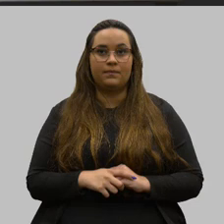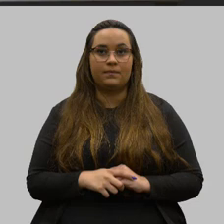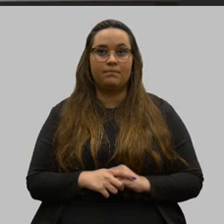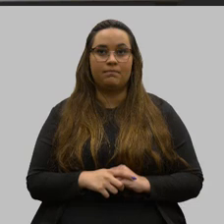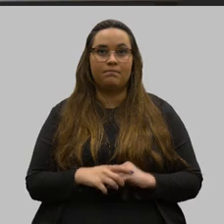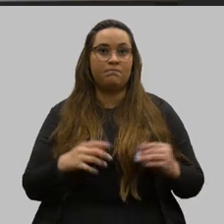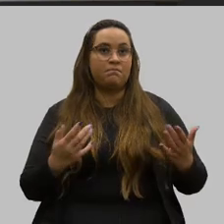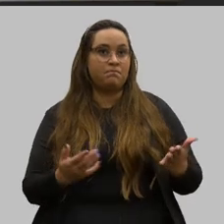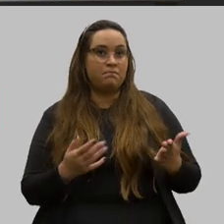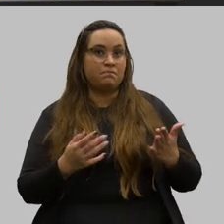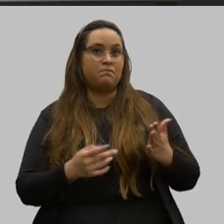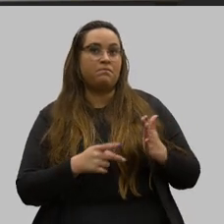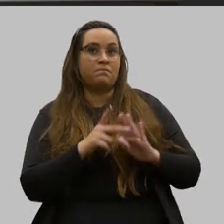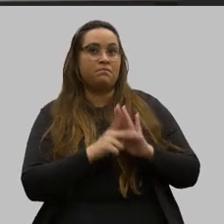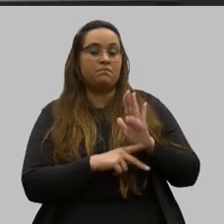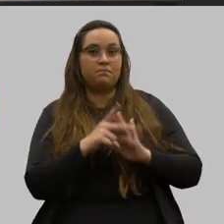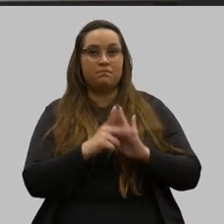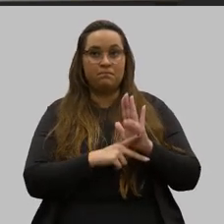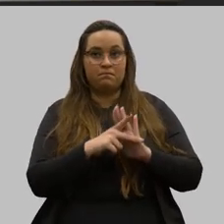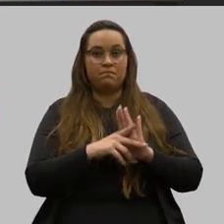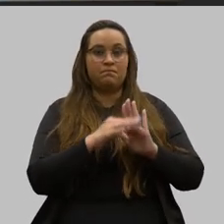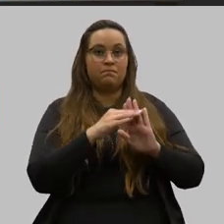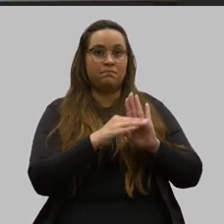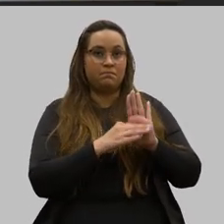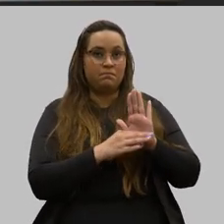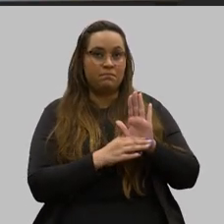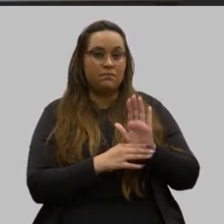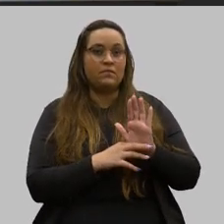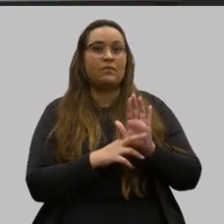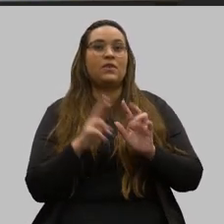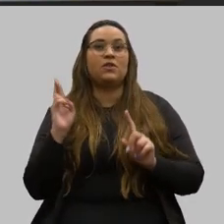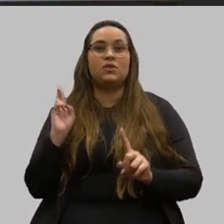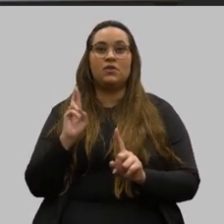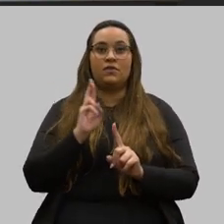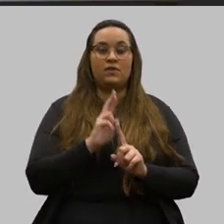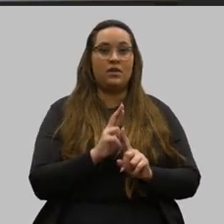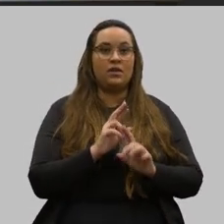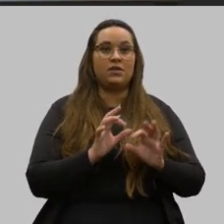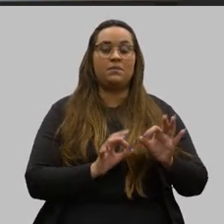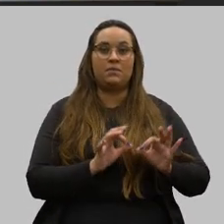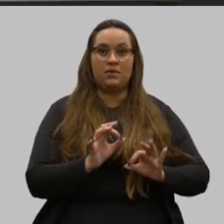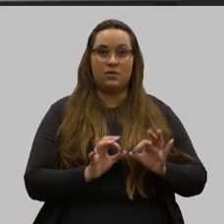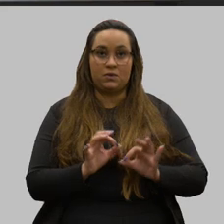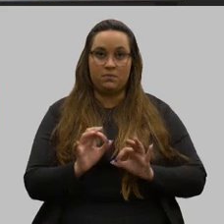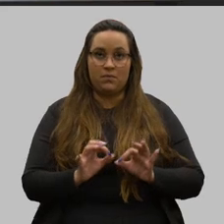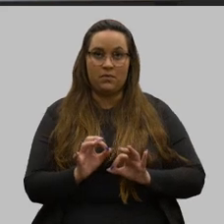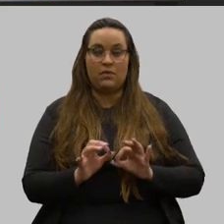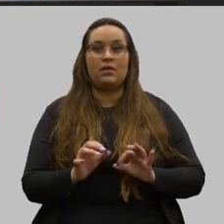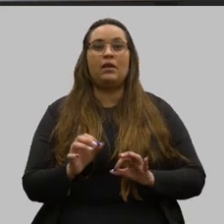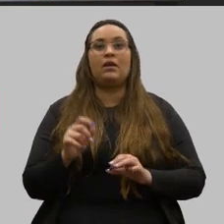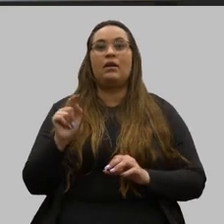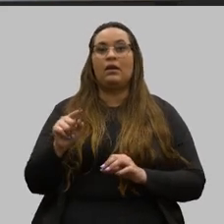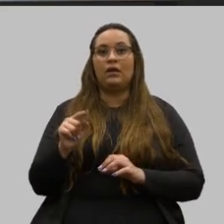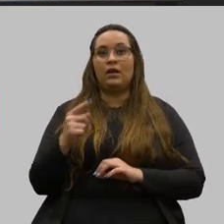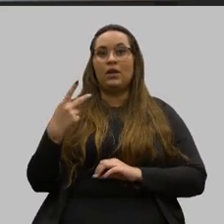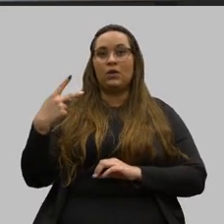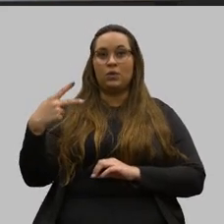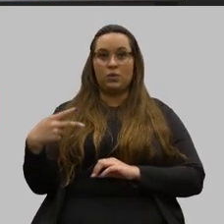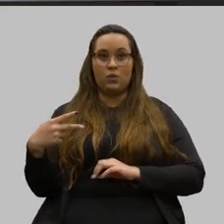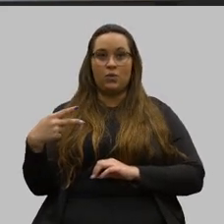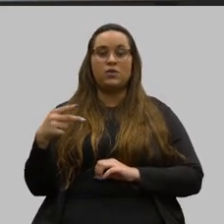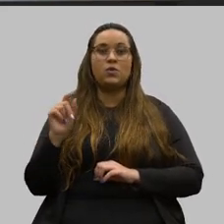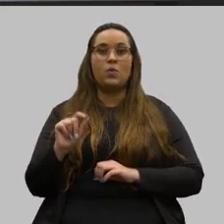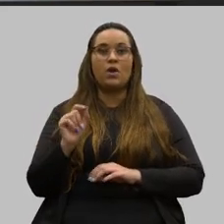comando que é a nossa referência em termos de planejamento ela no eixo suporte do traz do